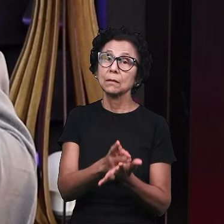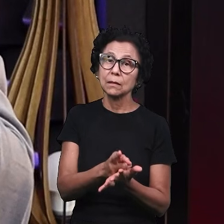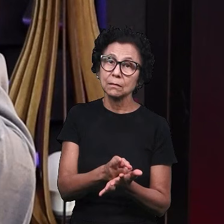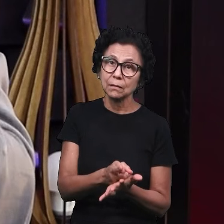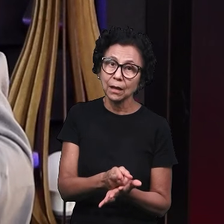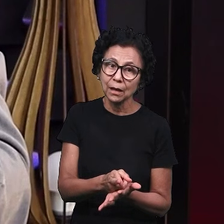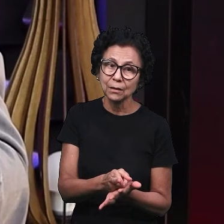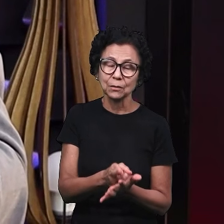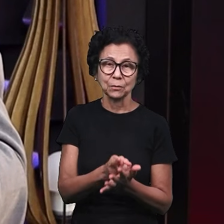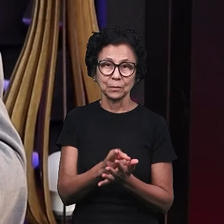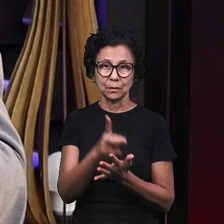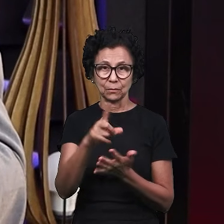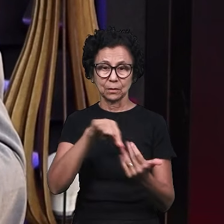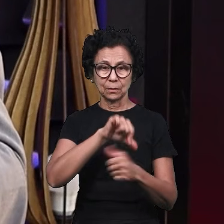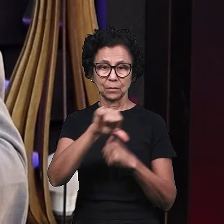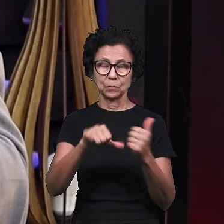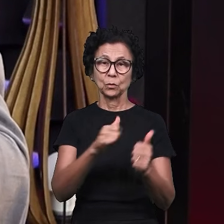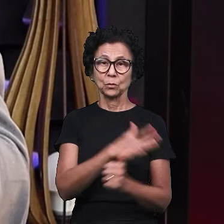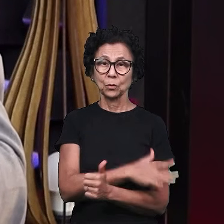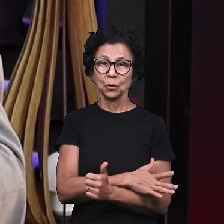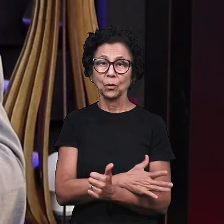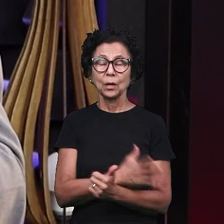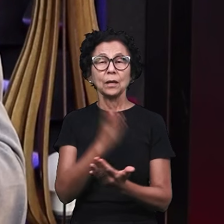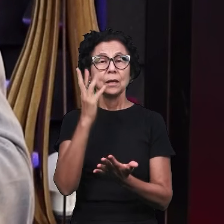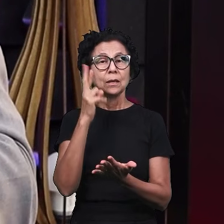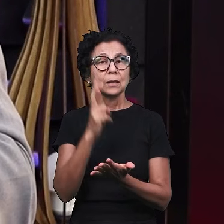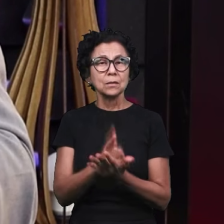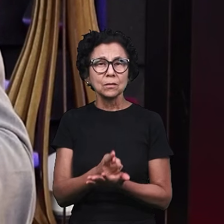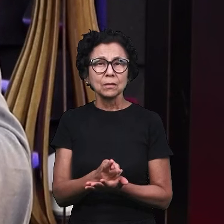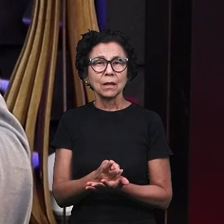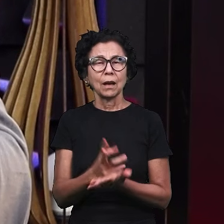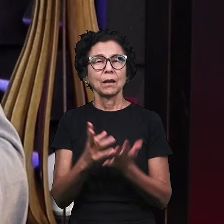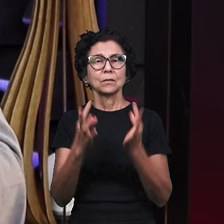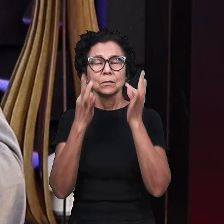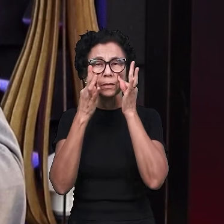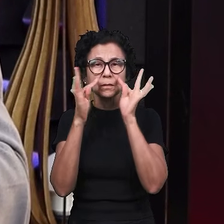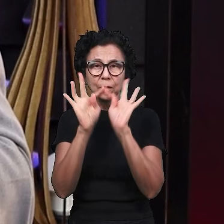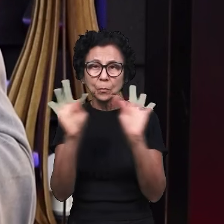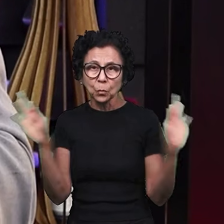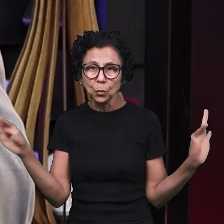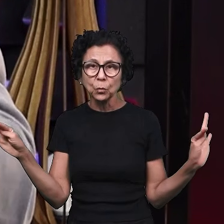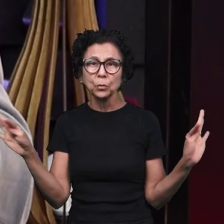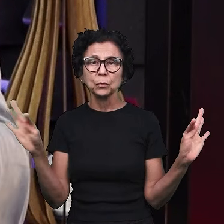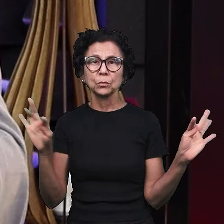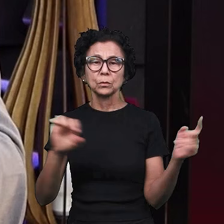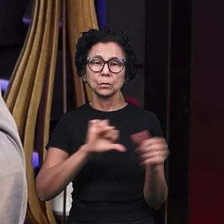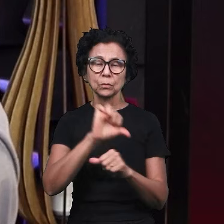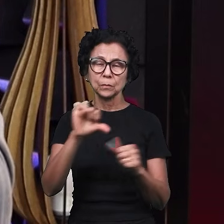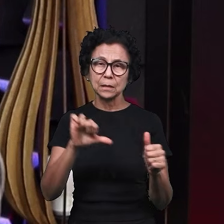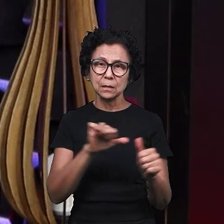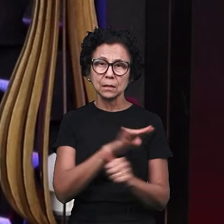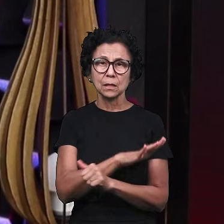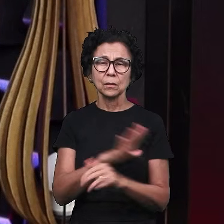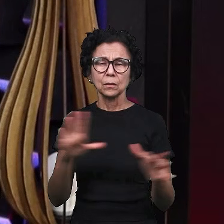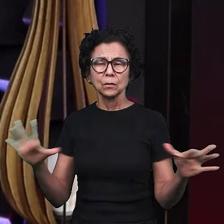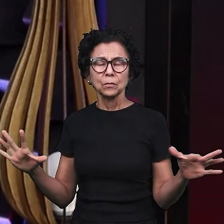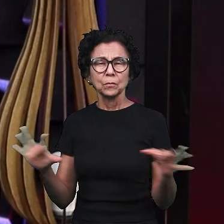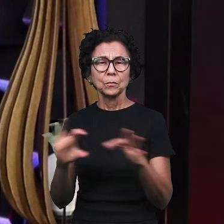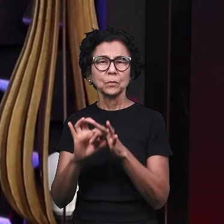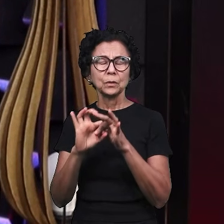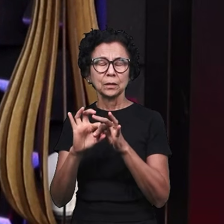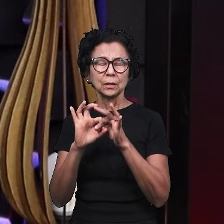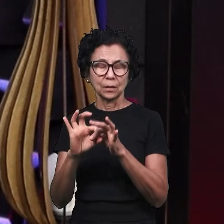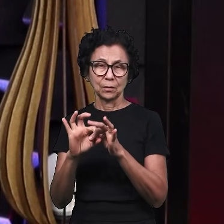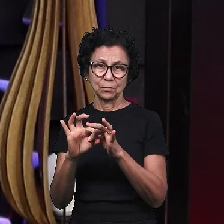o resultado dessa mudança de vida, dessa transformação, dessa caminhada, dessa experiência,